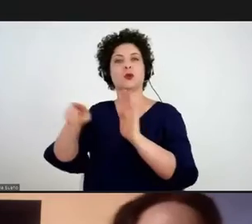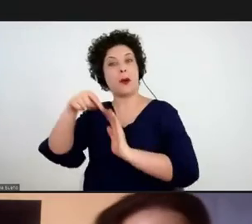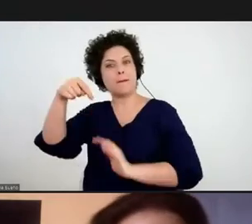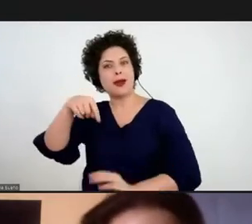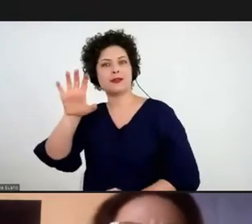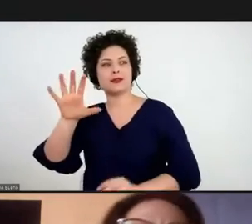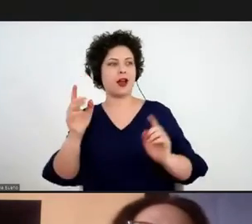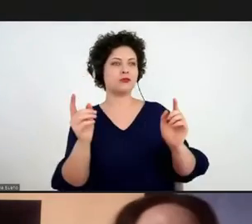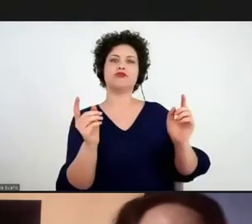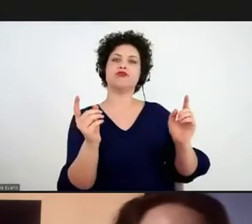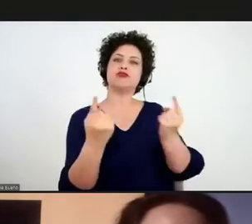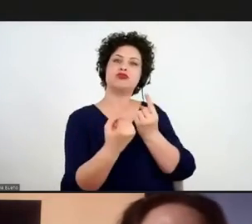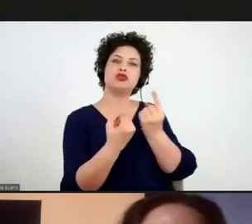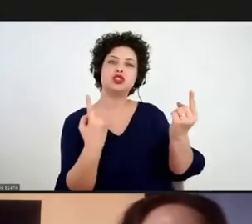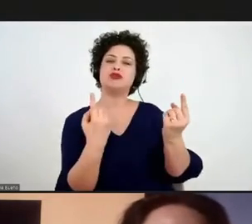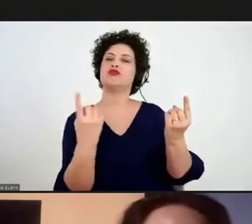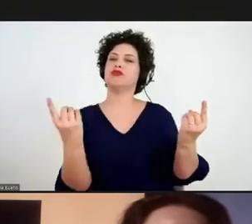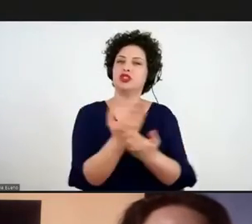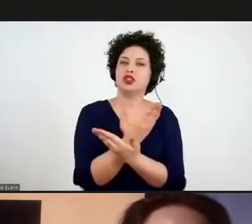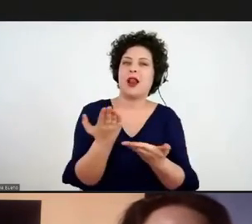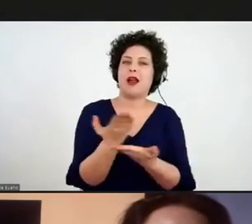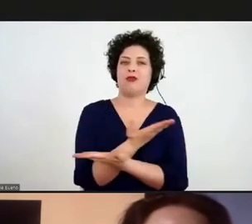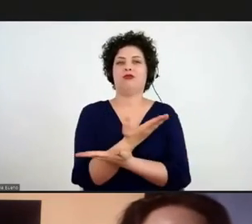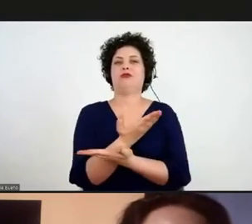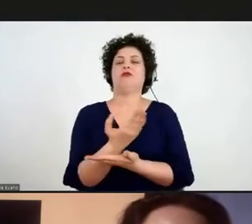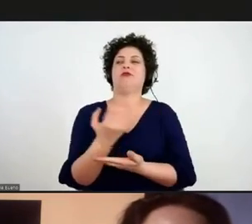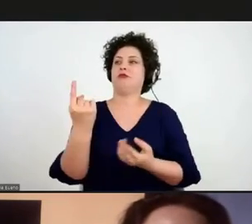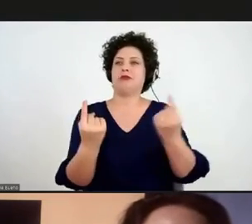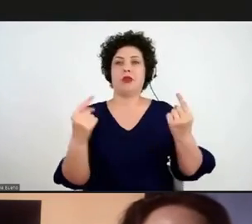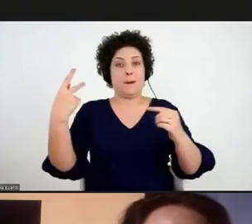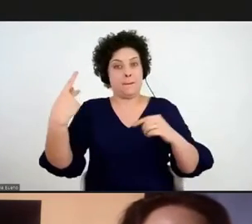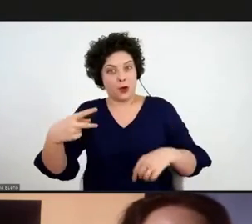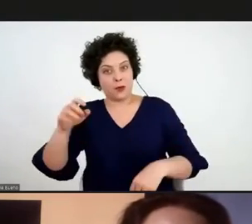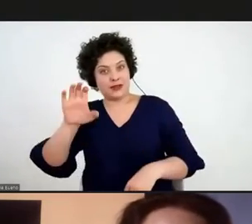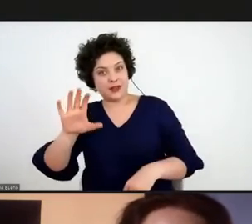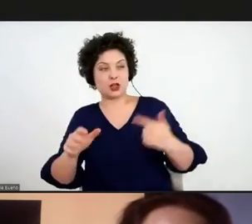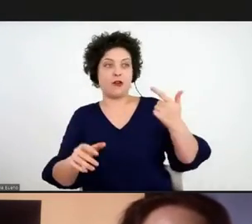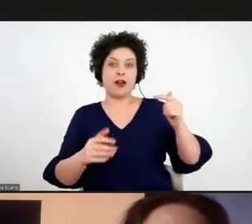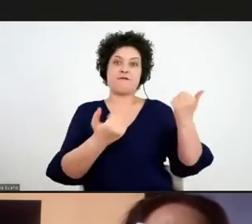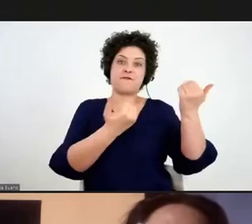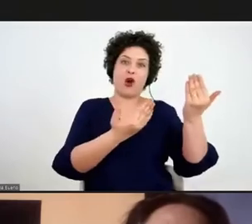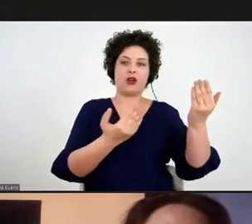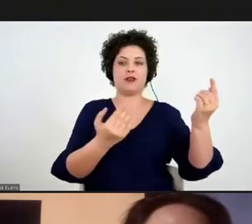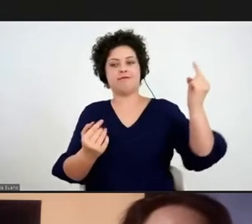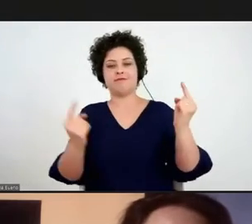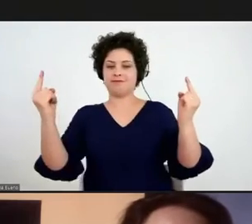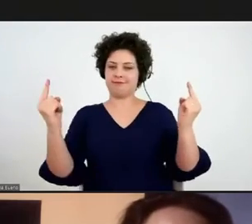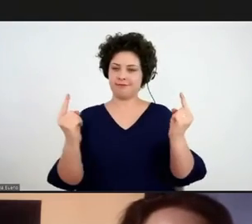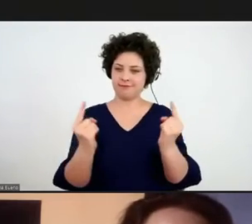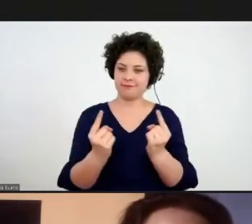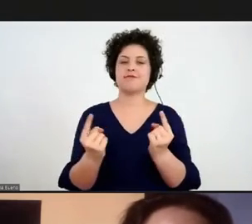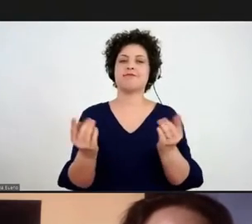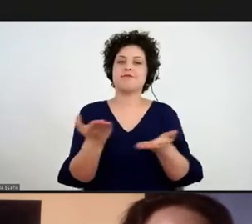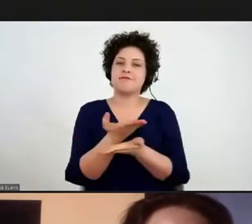poder dialogar. Então, você tinha sempre esse confronto, tem sempre esse diálogo, né, de aprendizado